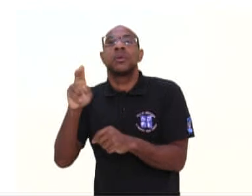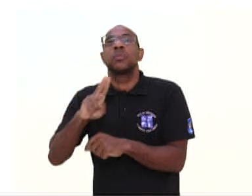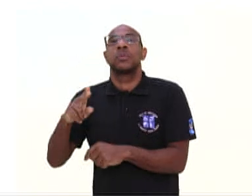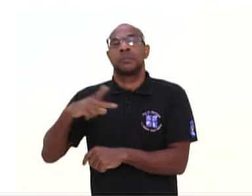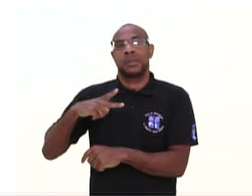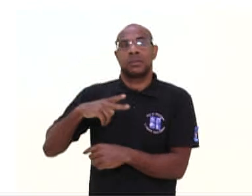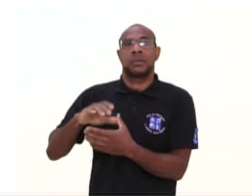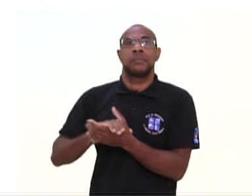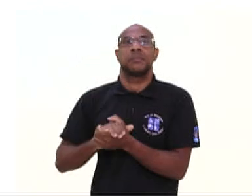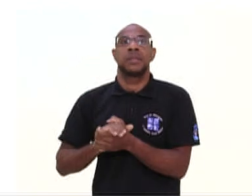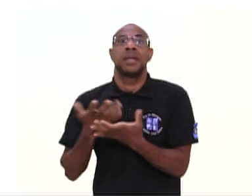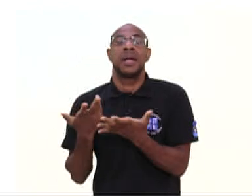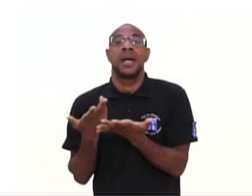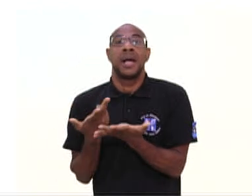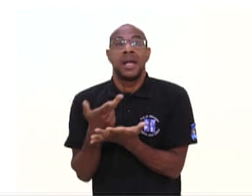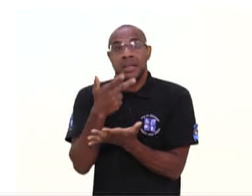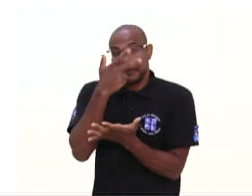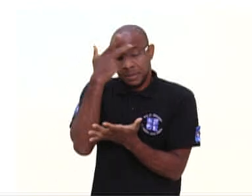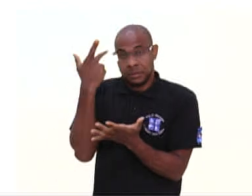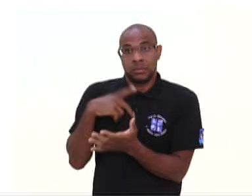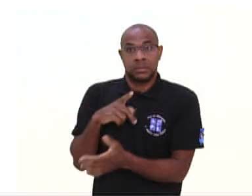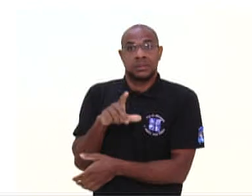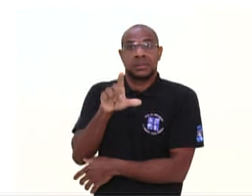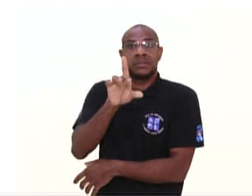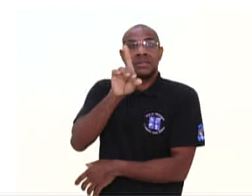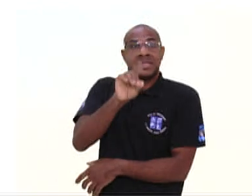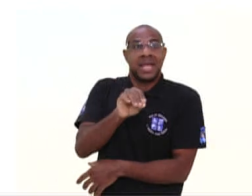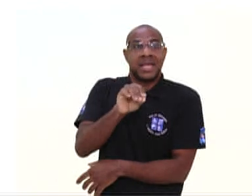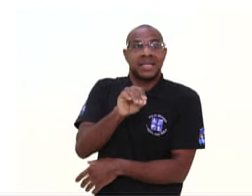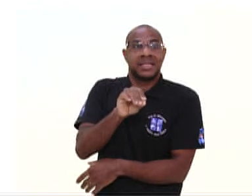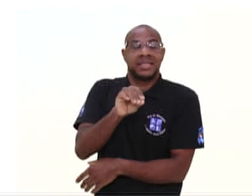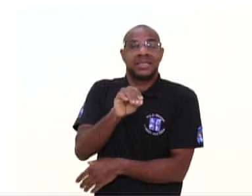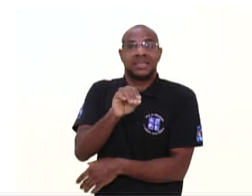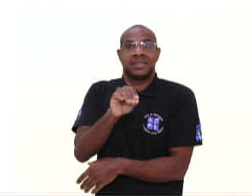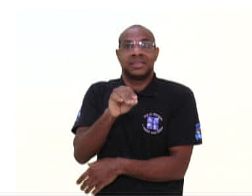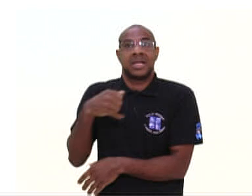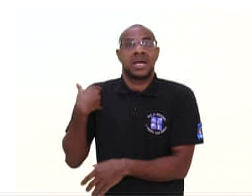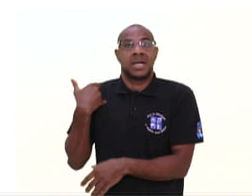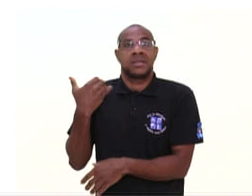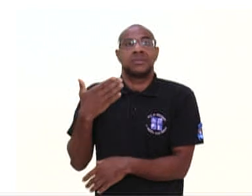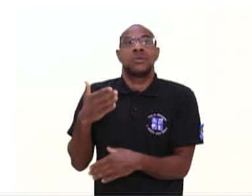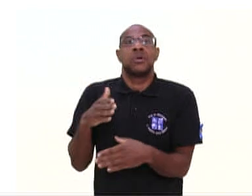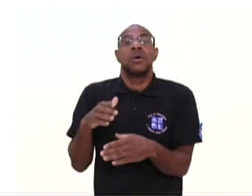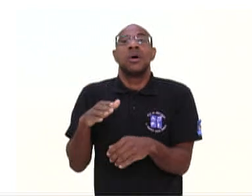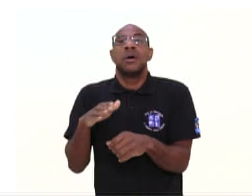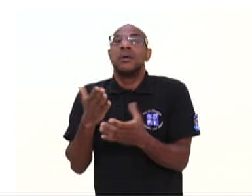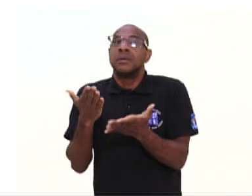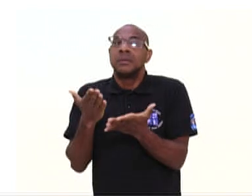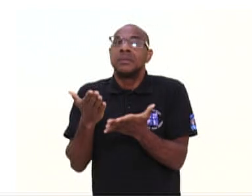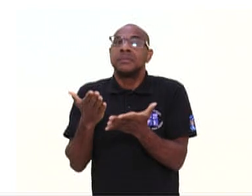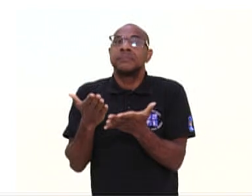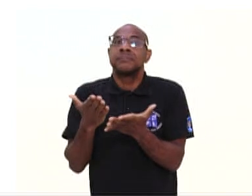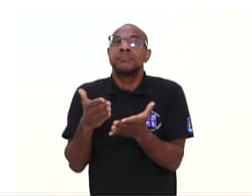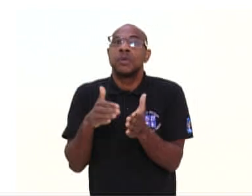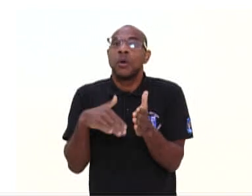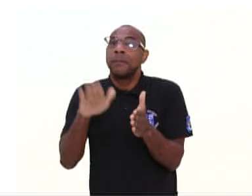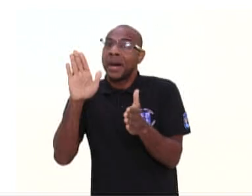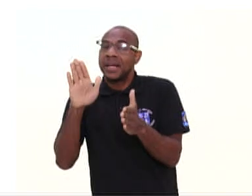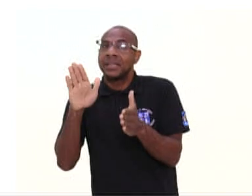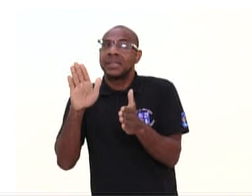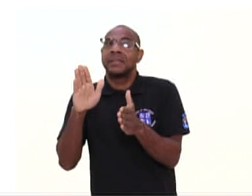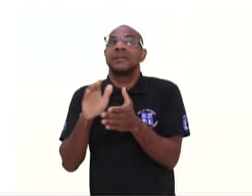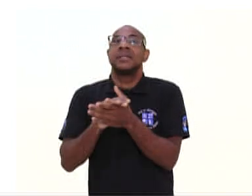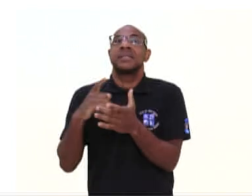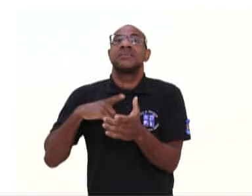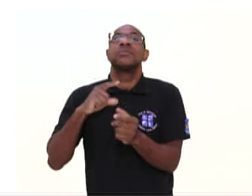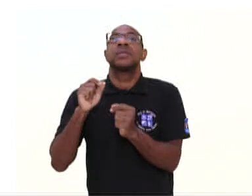pessoas com 10 anos ou mais de idade que não têm aparelho celular, os 4 que se destacaram foram: 1.